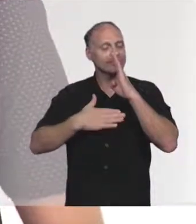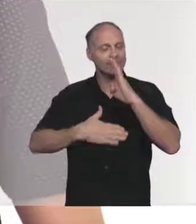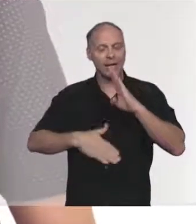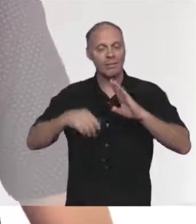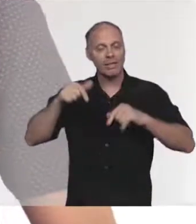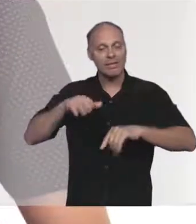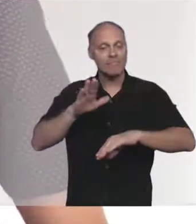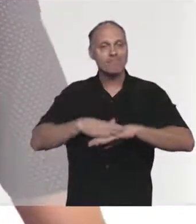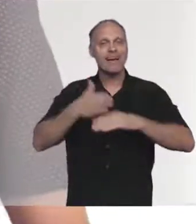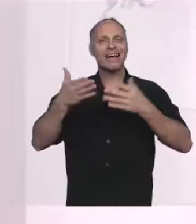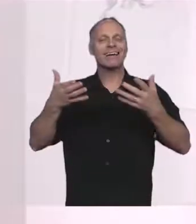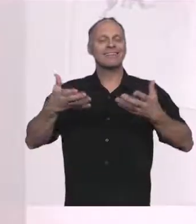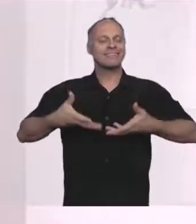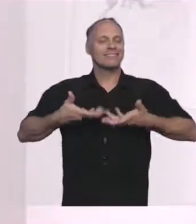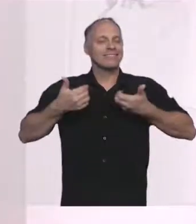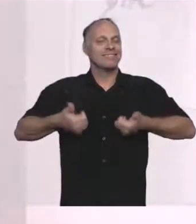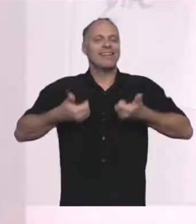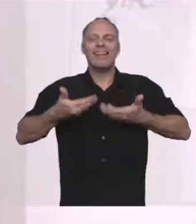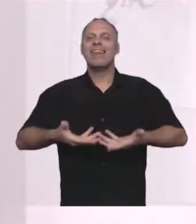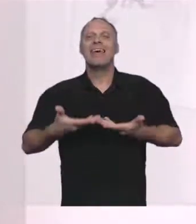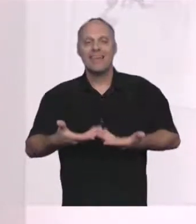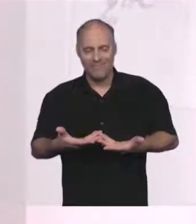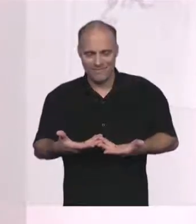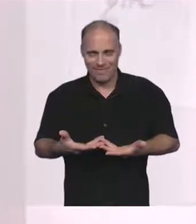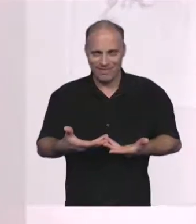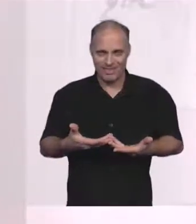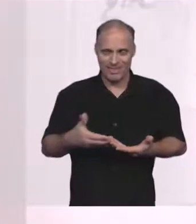isso já está mais